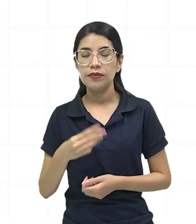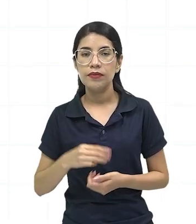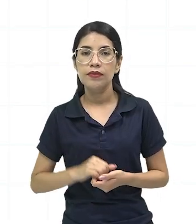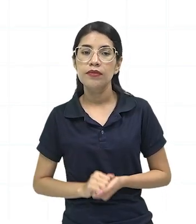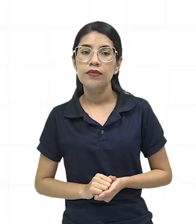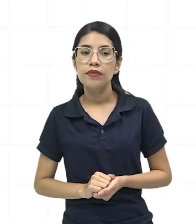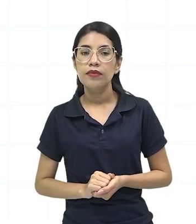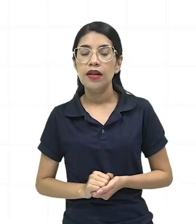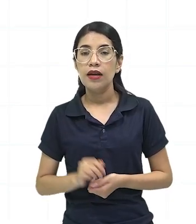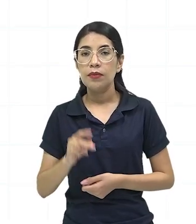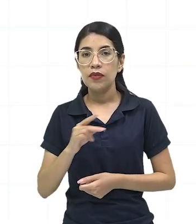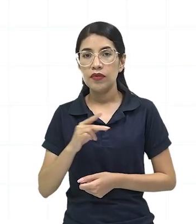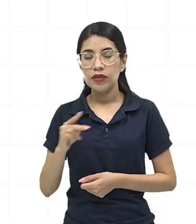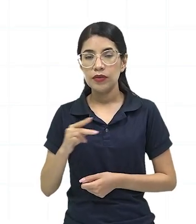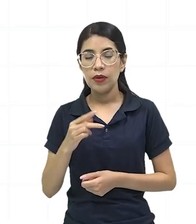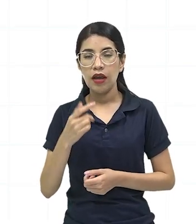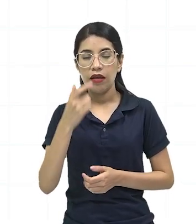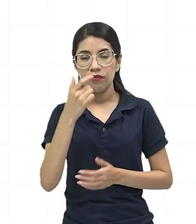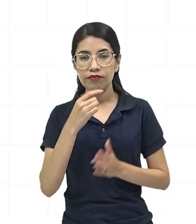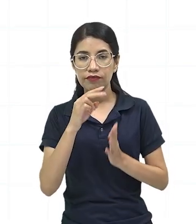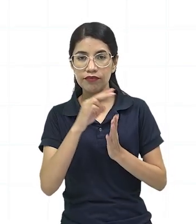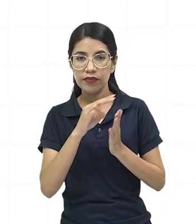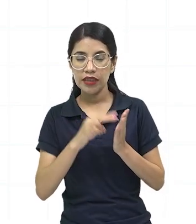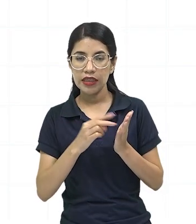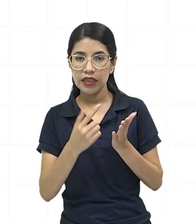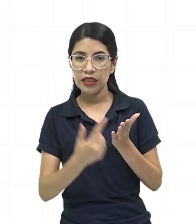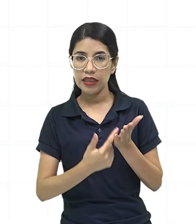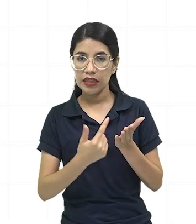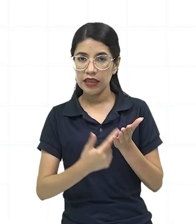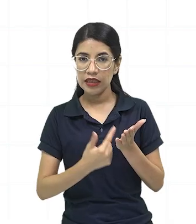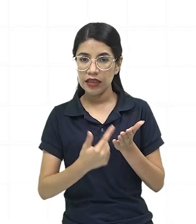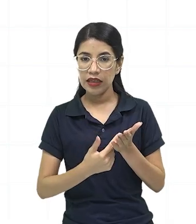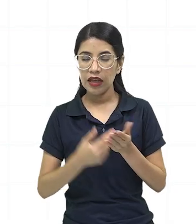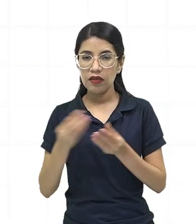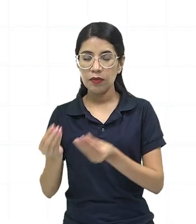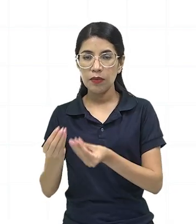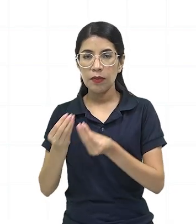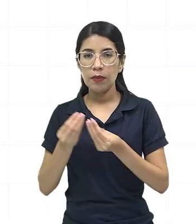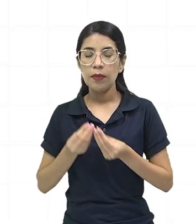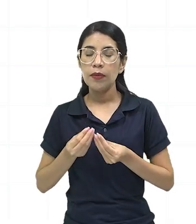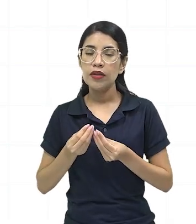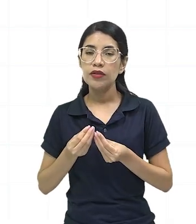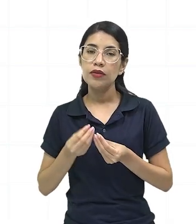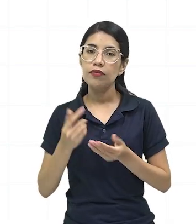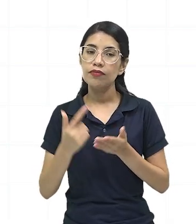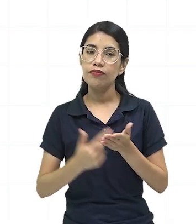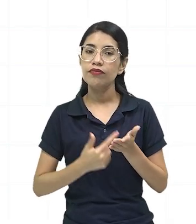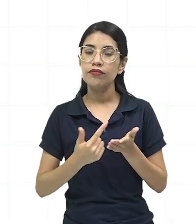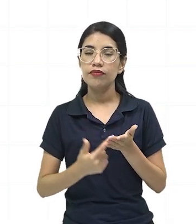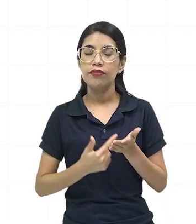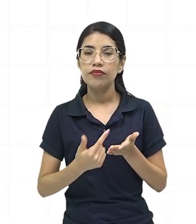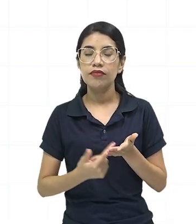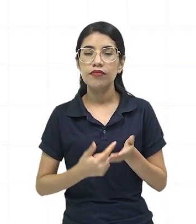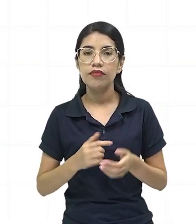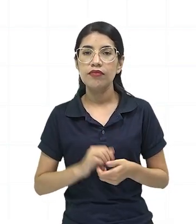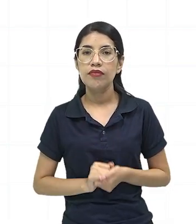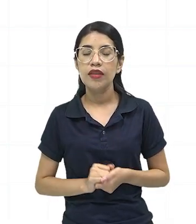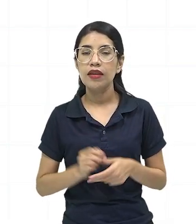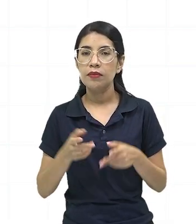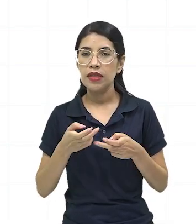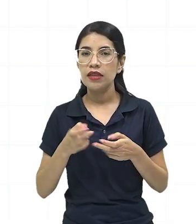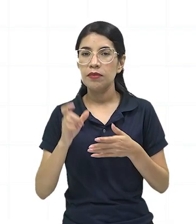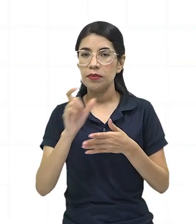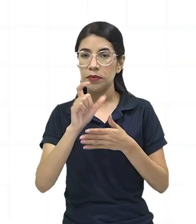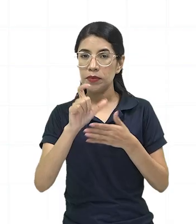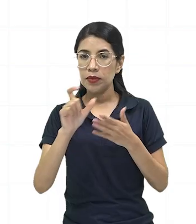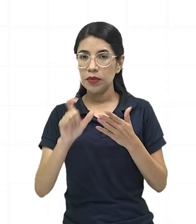só. Professora, eu li os livros. Você me emprestou os livros. Olha só, eu acabei de falar aí, né, do